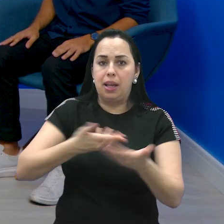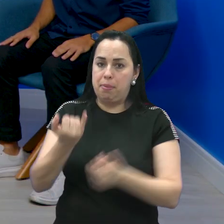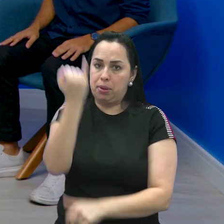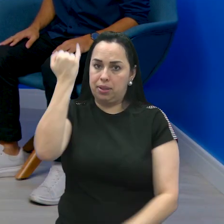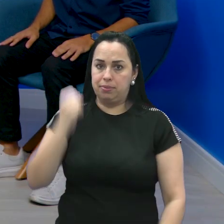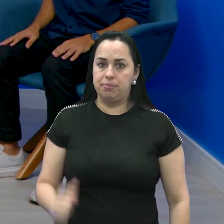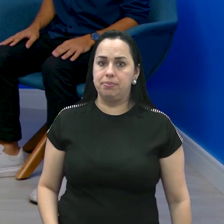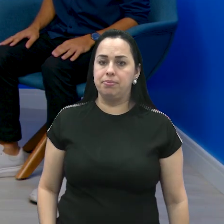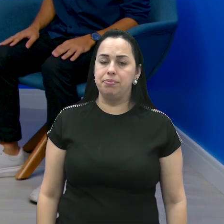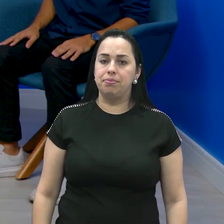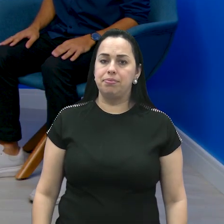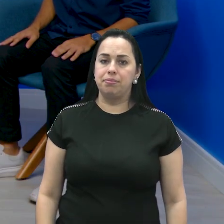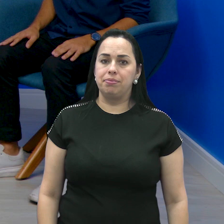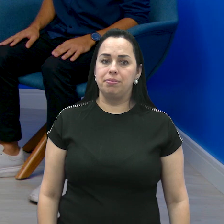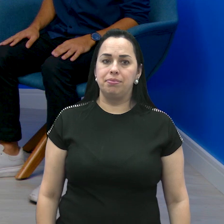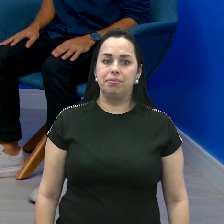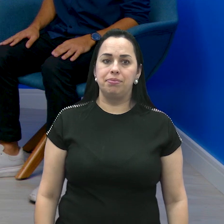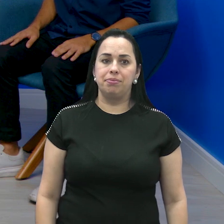acho que é primordial.